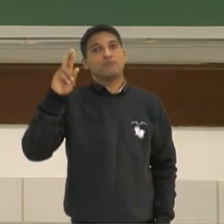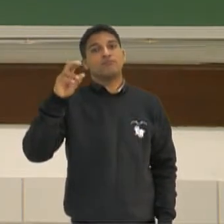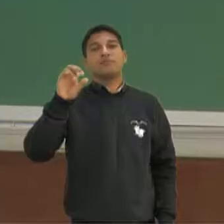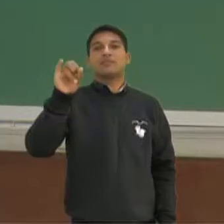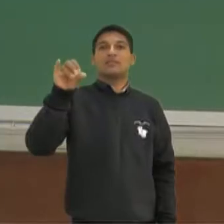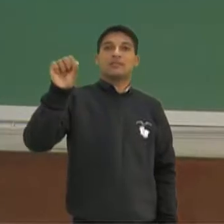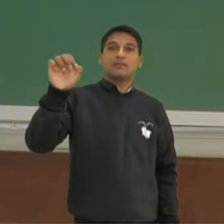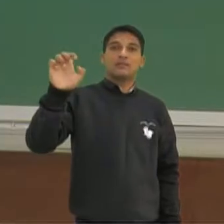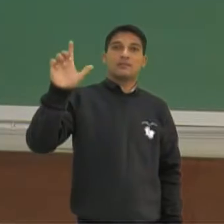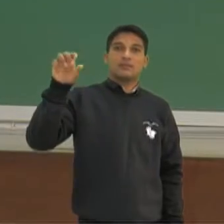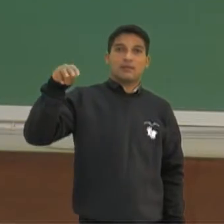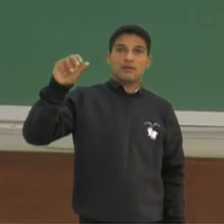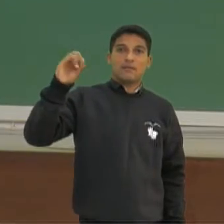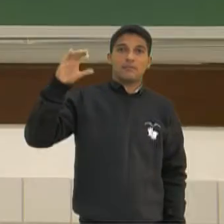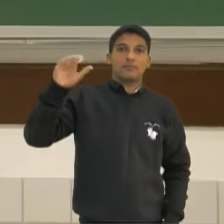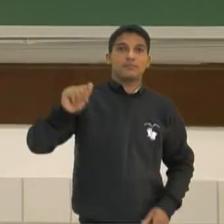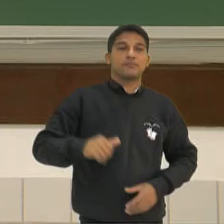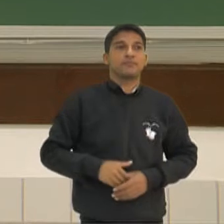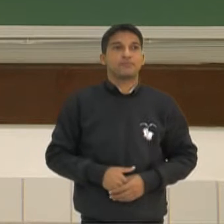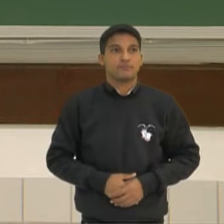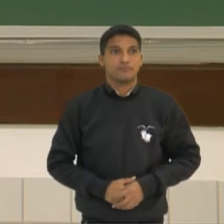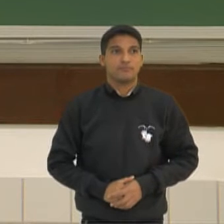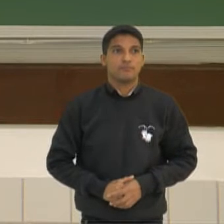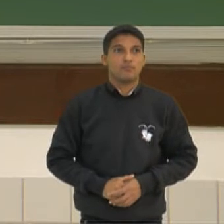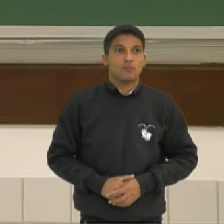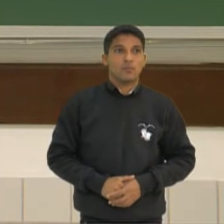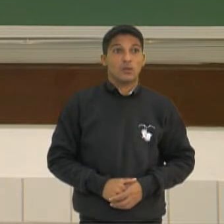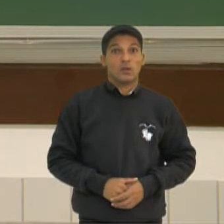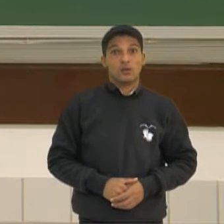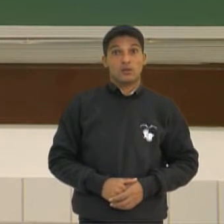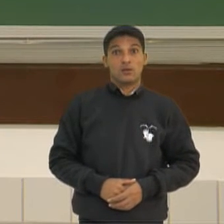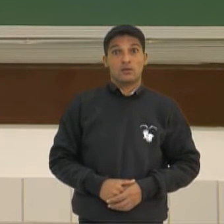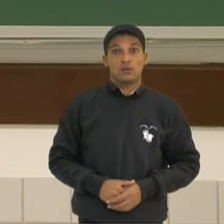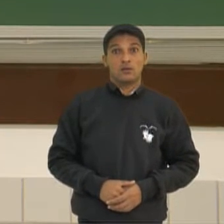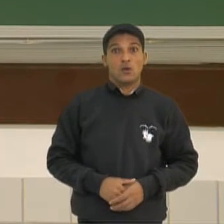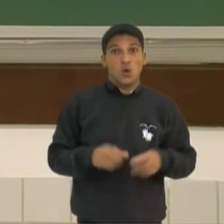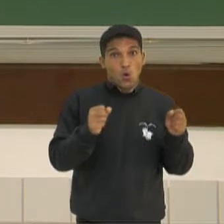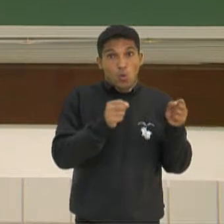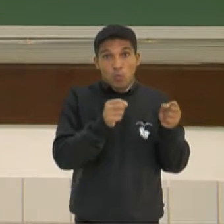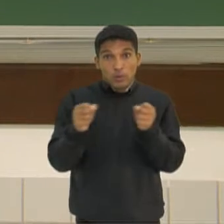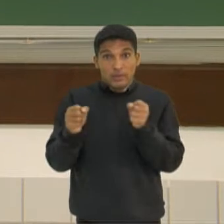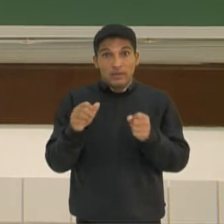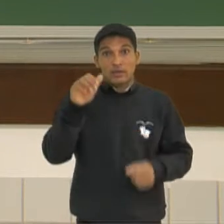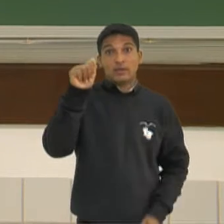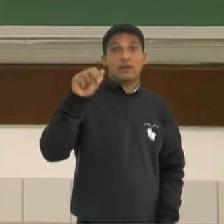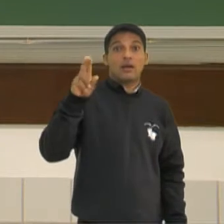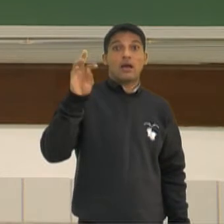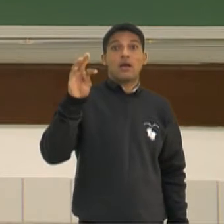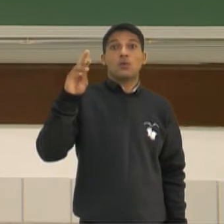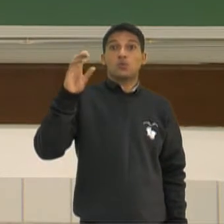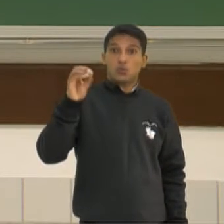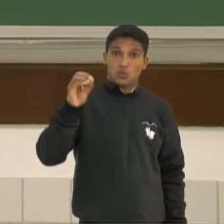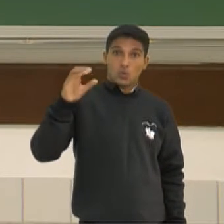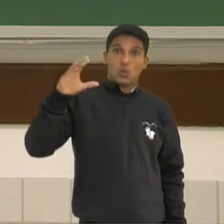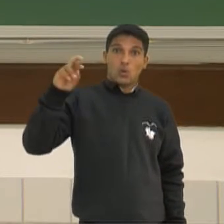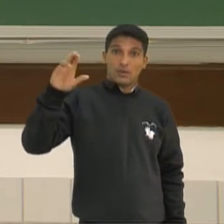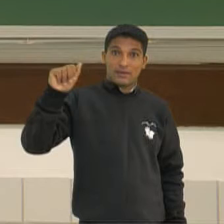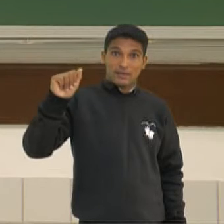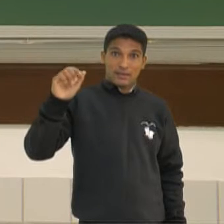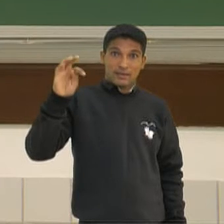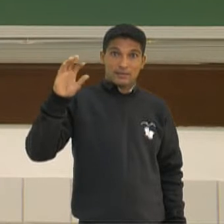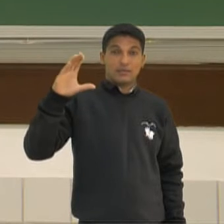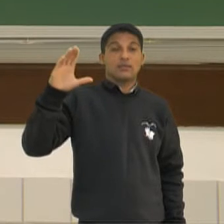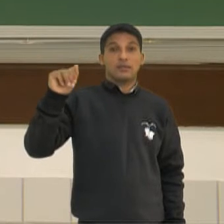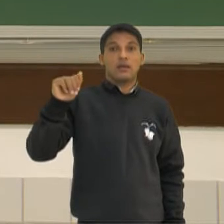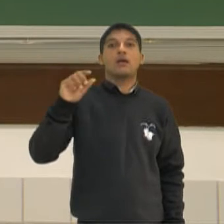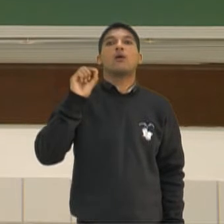um autocrata. O que é um autocrata? Um autocrata é uma figura de governo religiosa também, né, no caso do